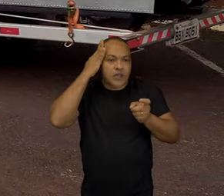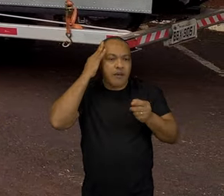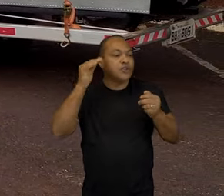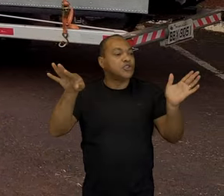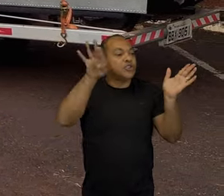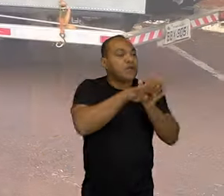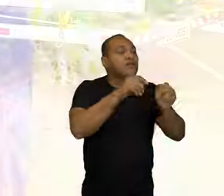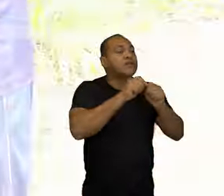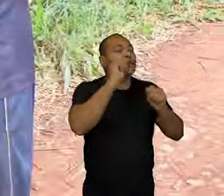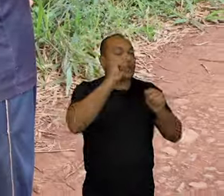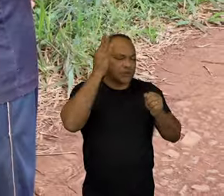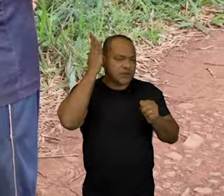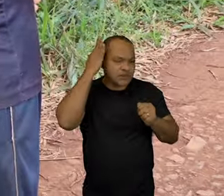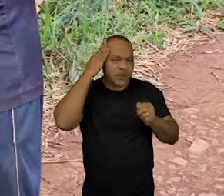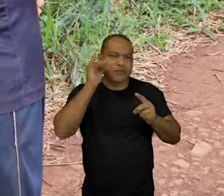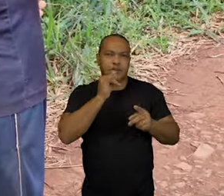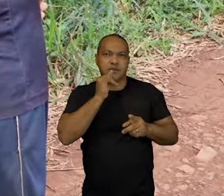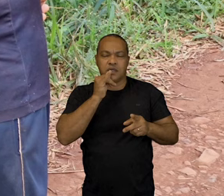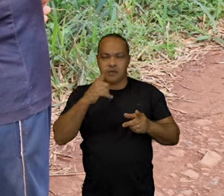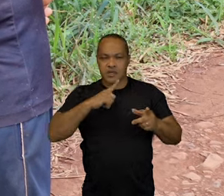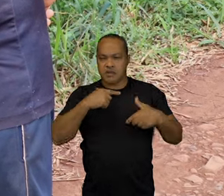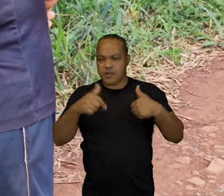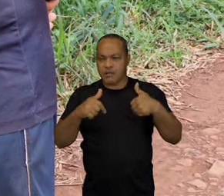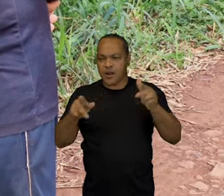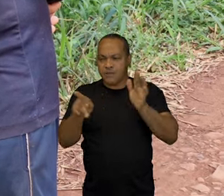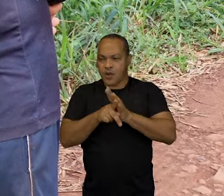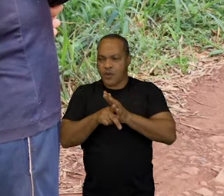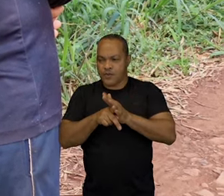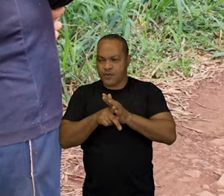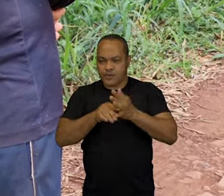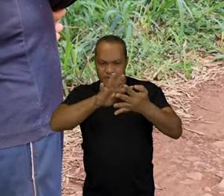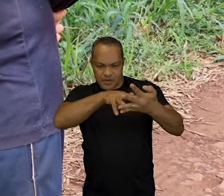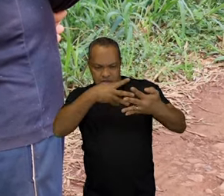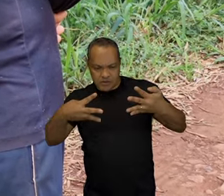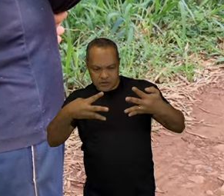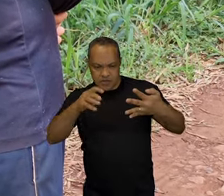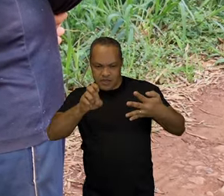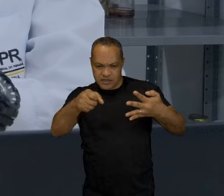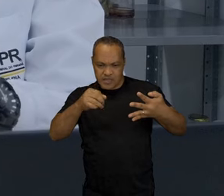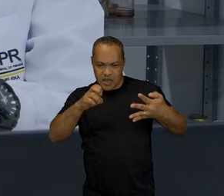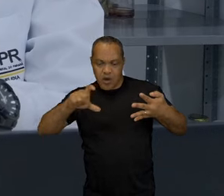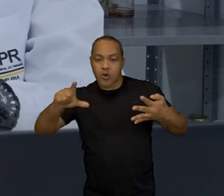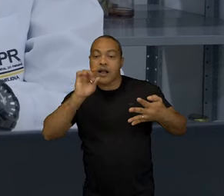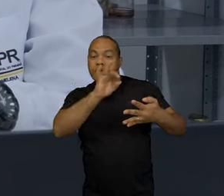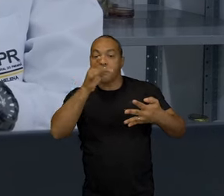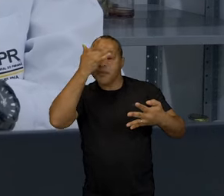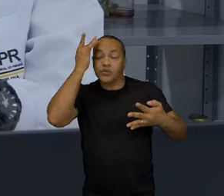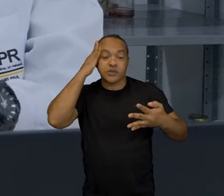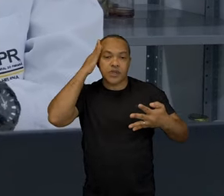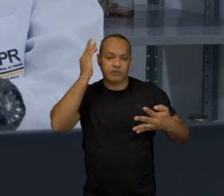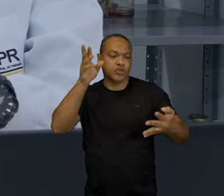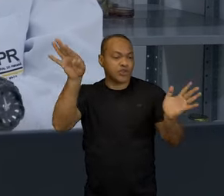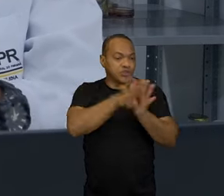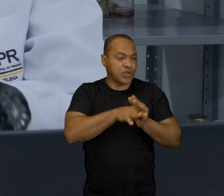ia fazer lá no campo. A gente colocava, por exemplo, nós trabalhamos com um planilha Excel. Então, nós colocávamos as funções de cada um.